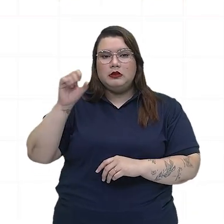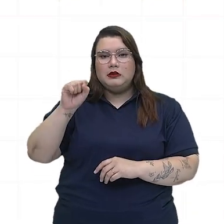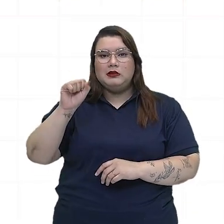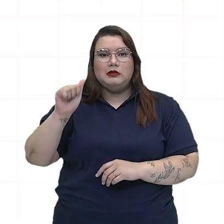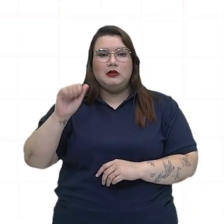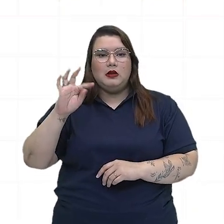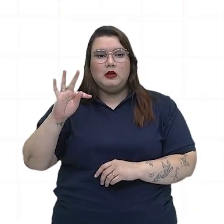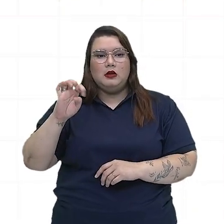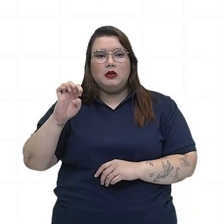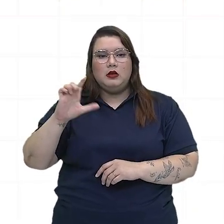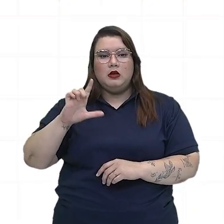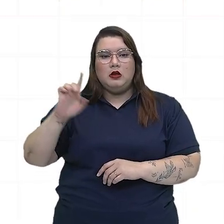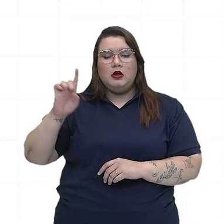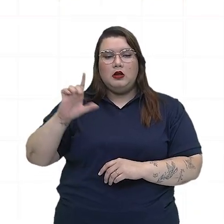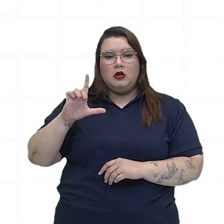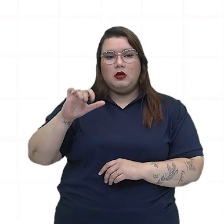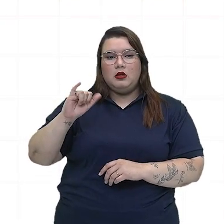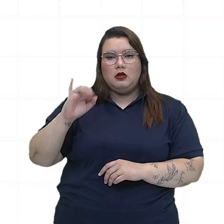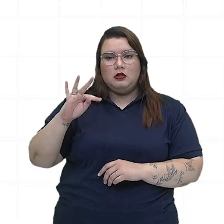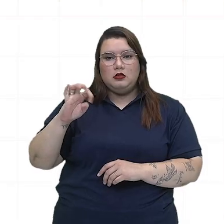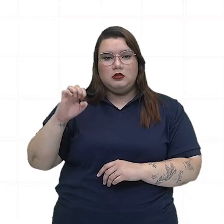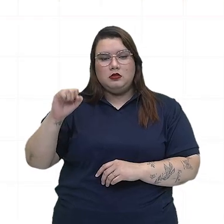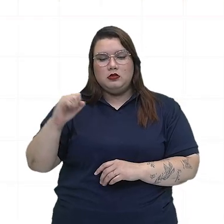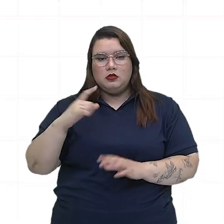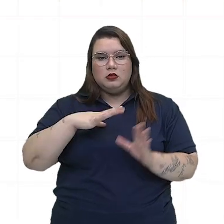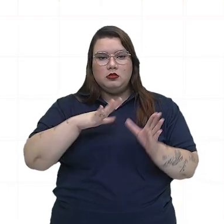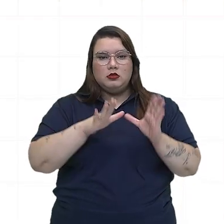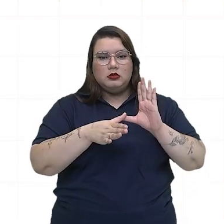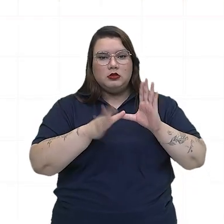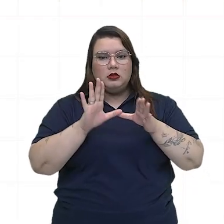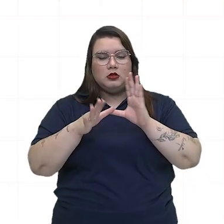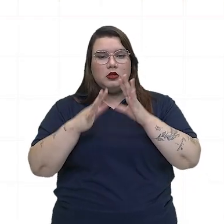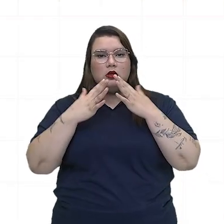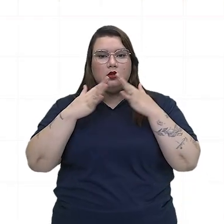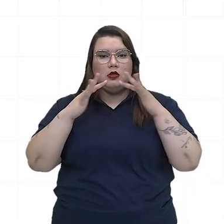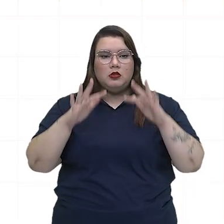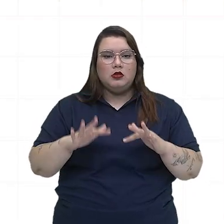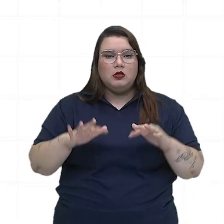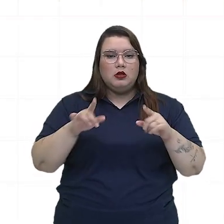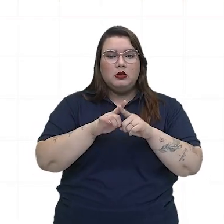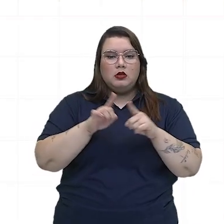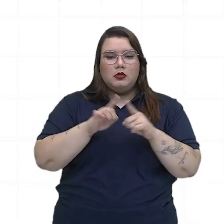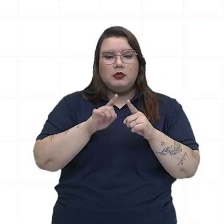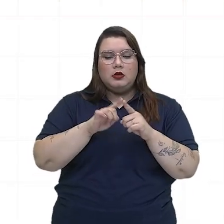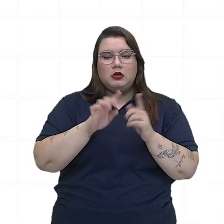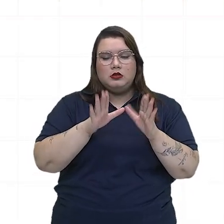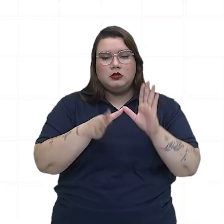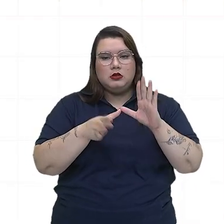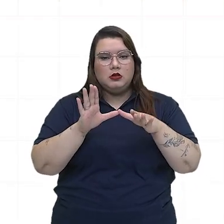universo. Nós temos os satélites naturais e os satélites